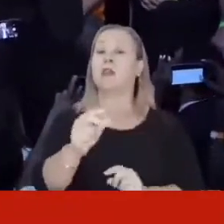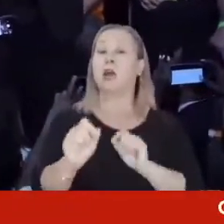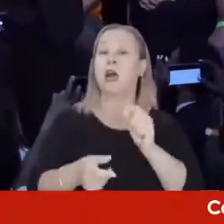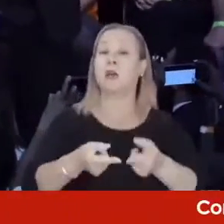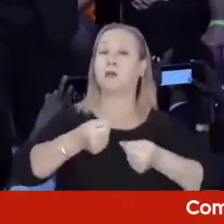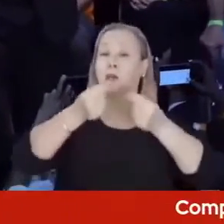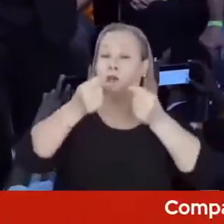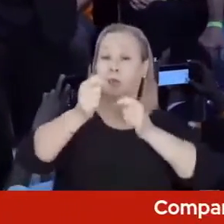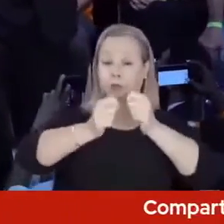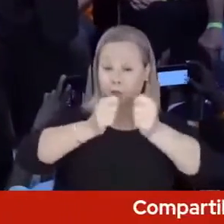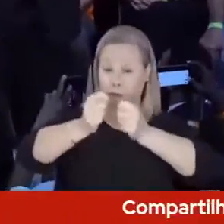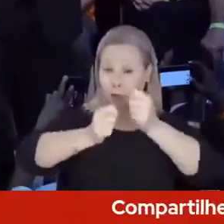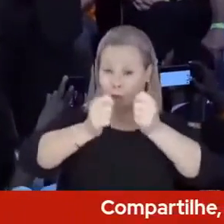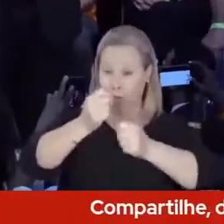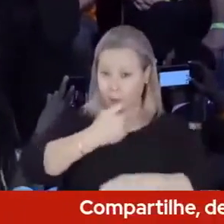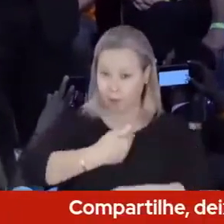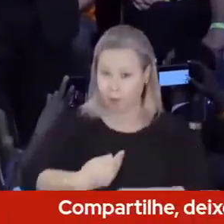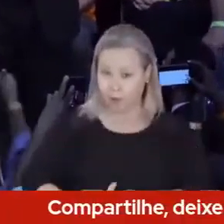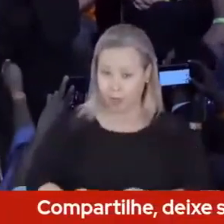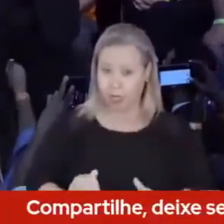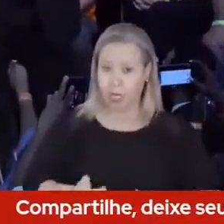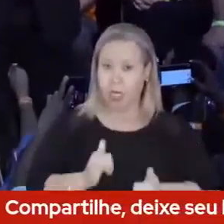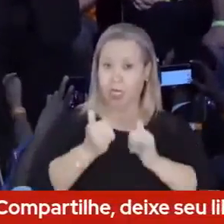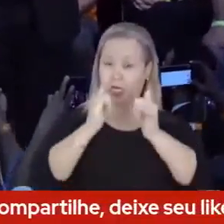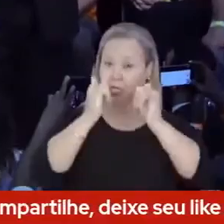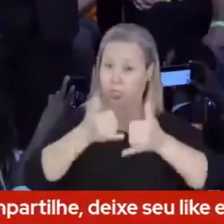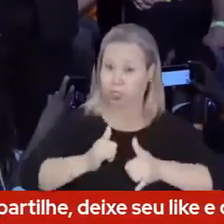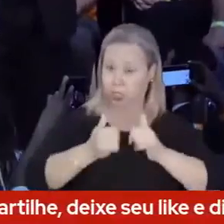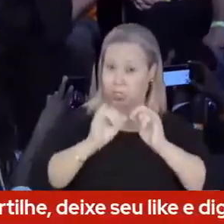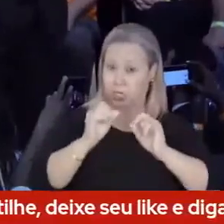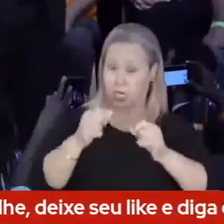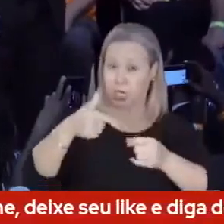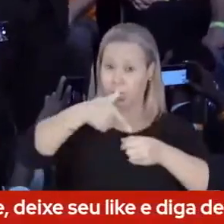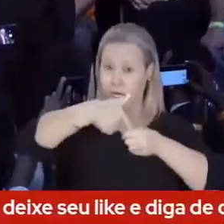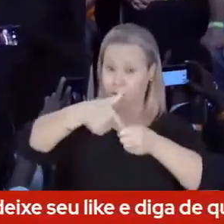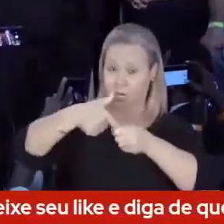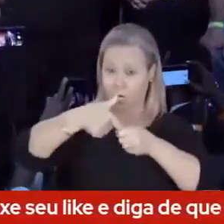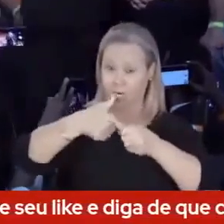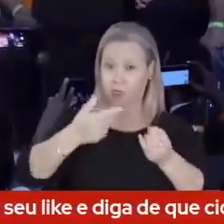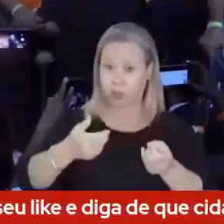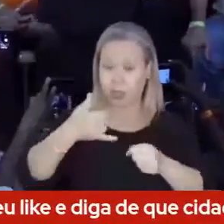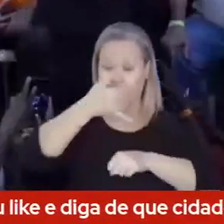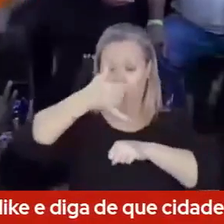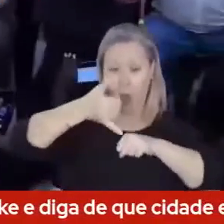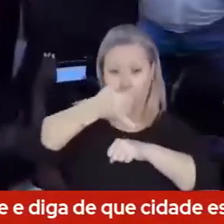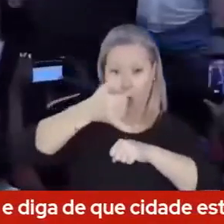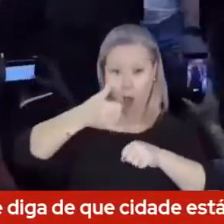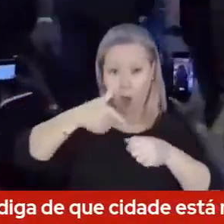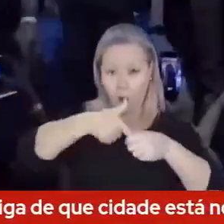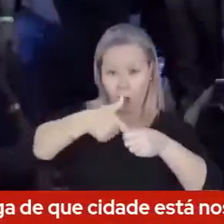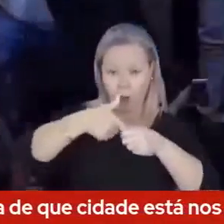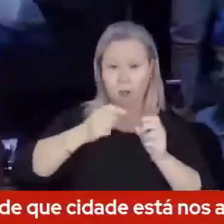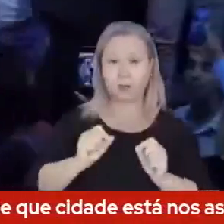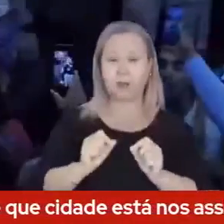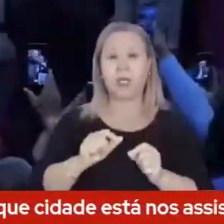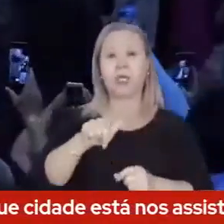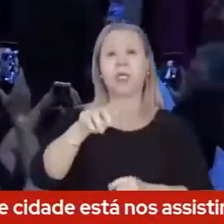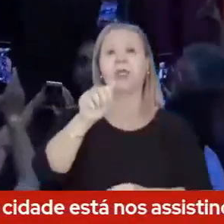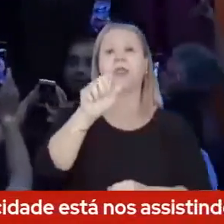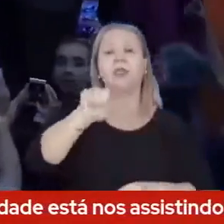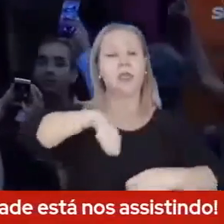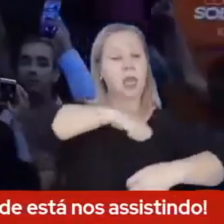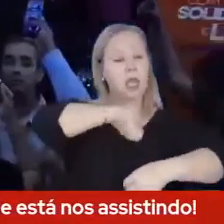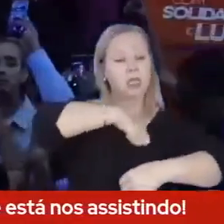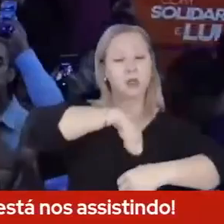governo. Energia elétrica, gasolina, óleo diesel e gás de cozinhas, que são os